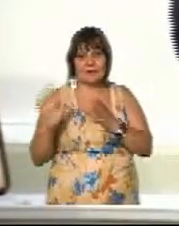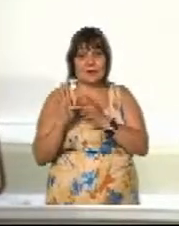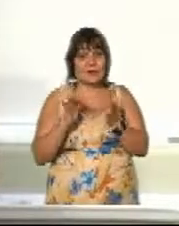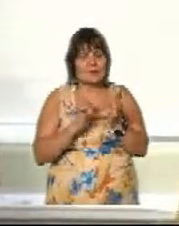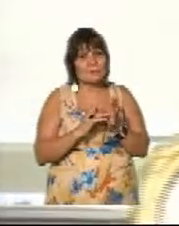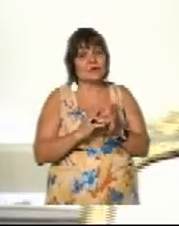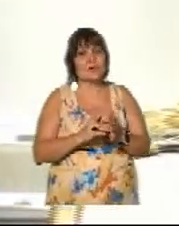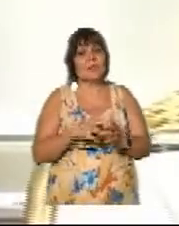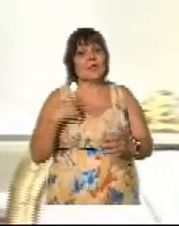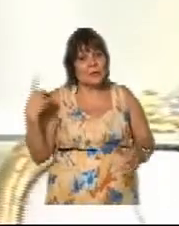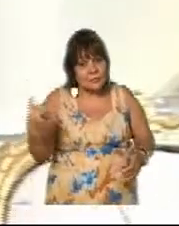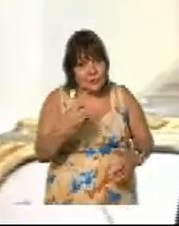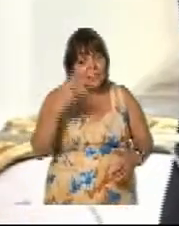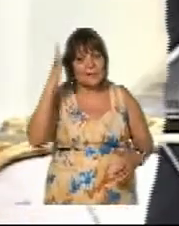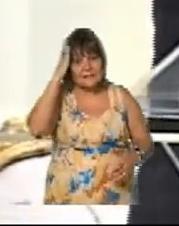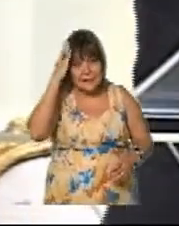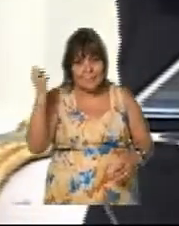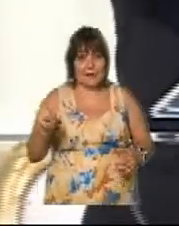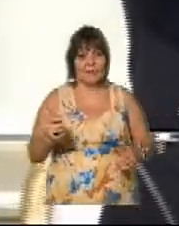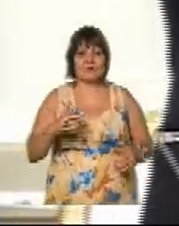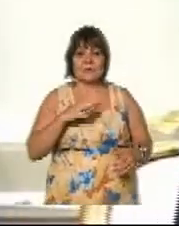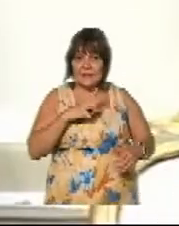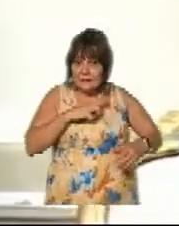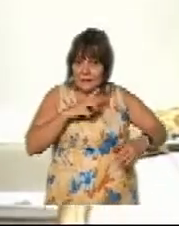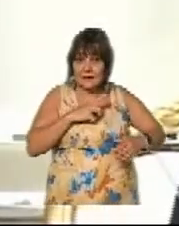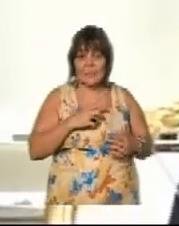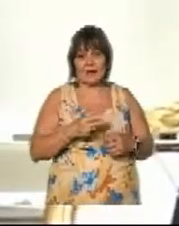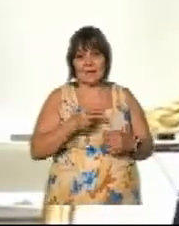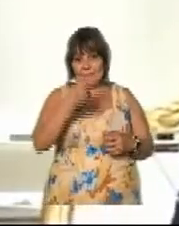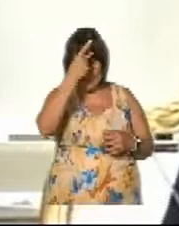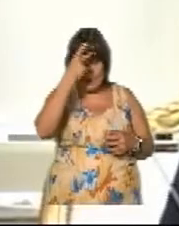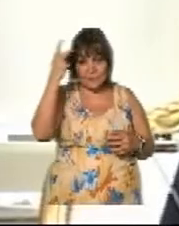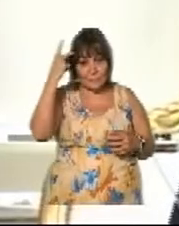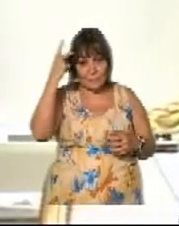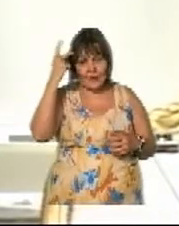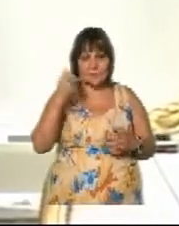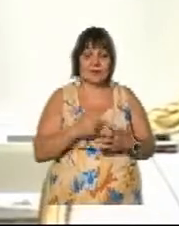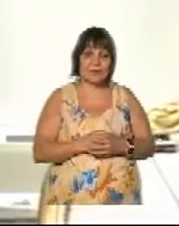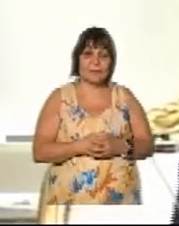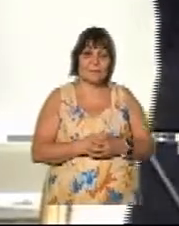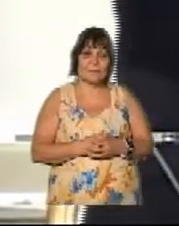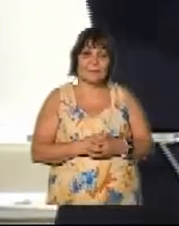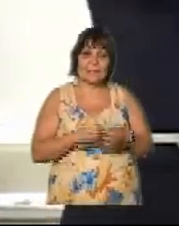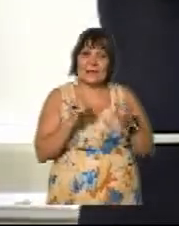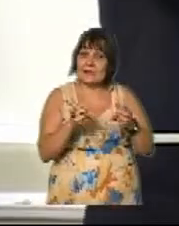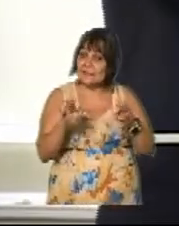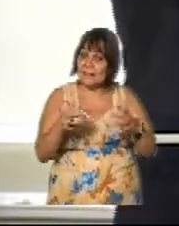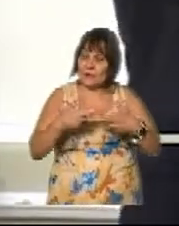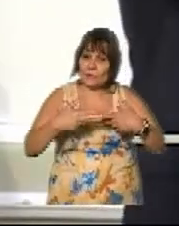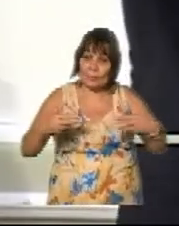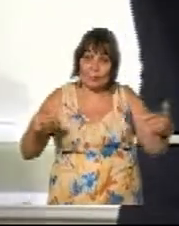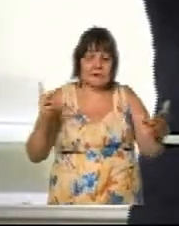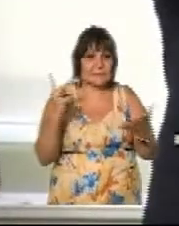Portanto, nós temos consciência neste ministério que o Deus que está sendo revelado, e conheceremos mais